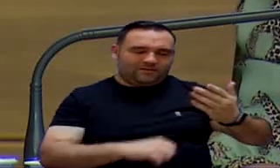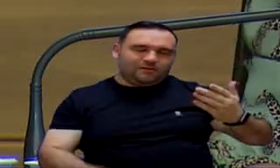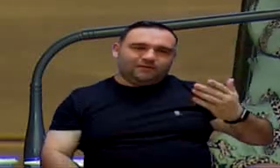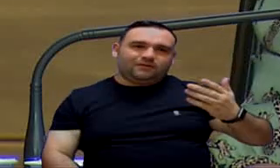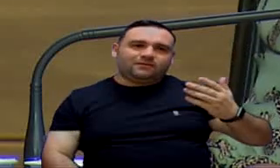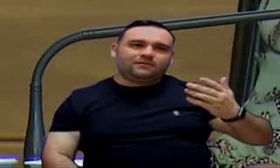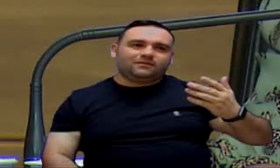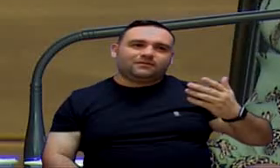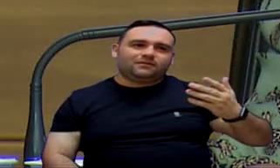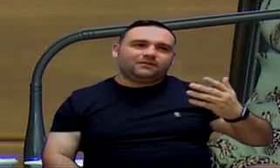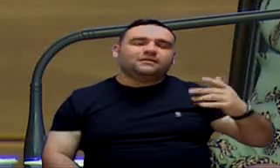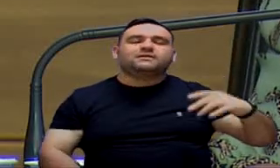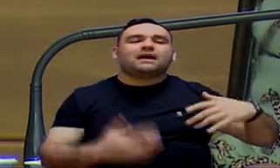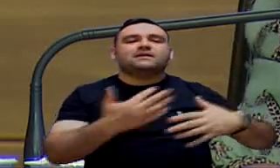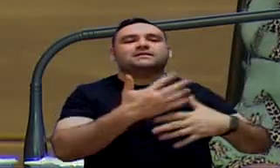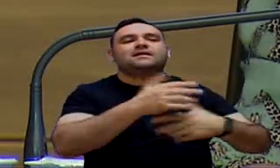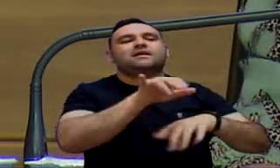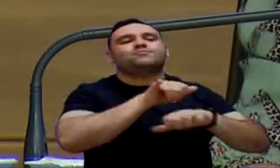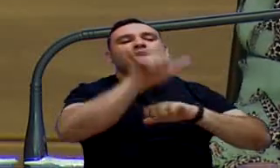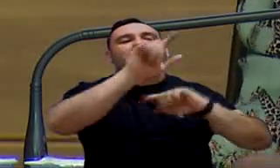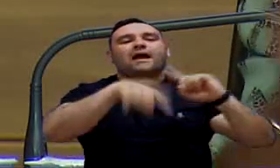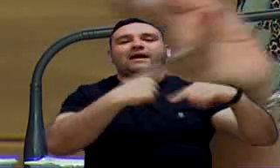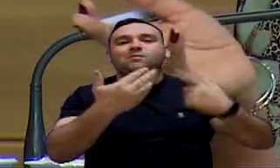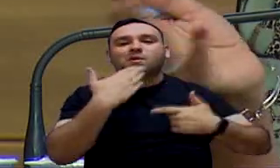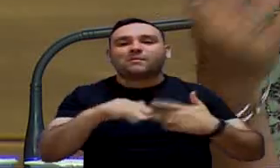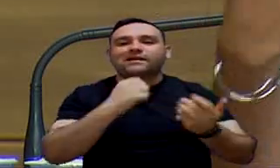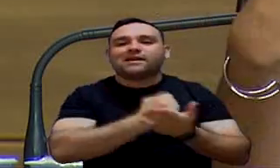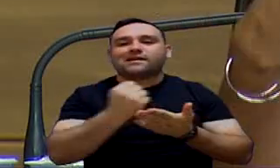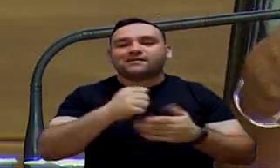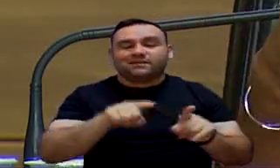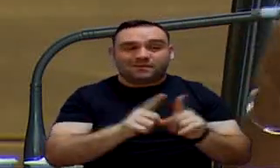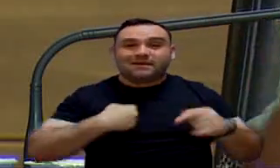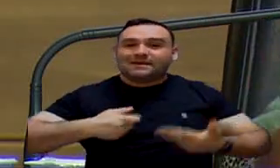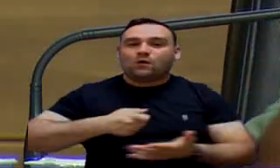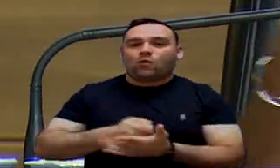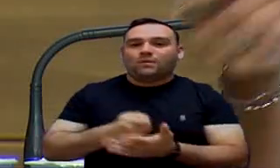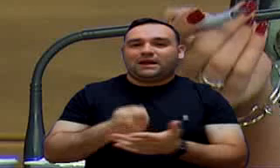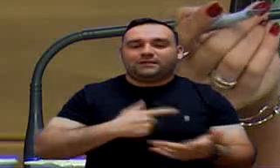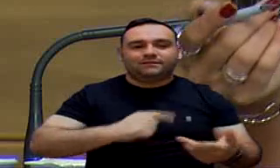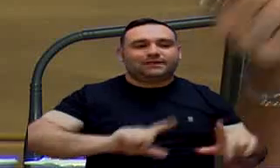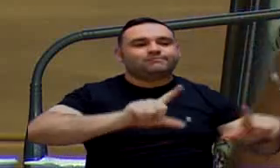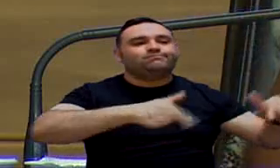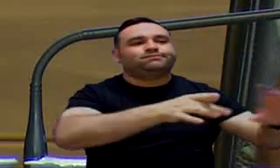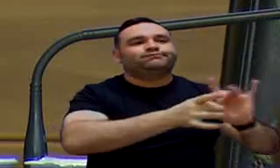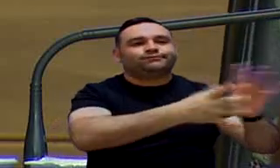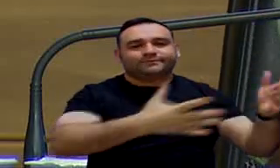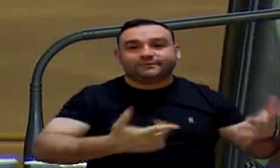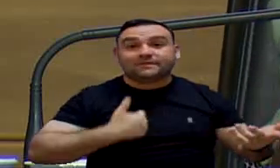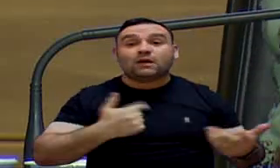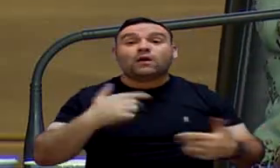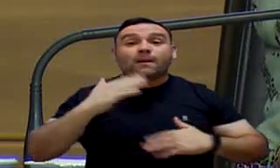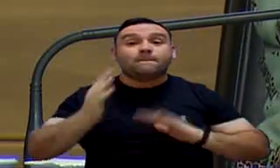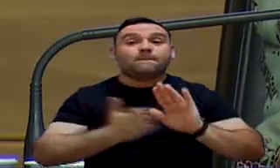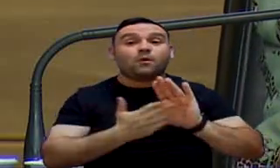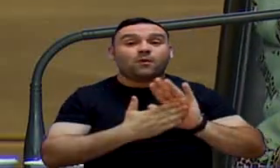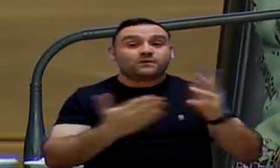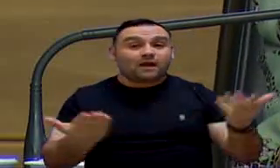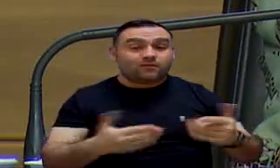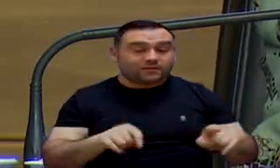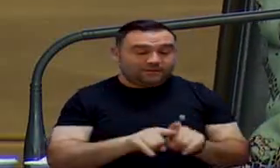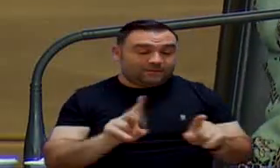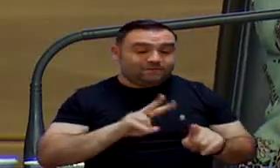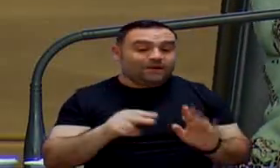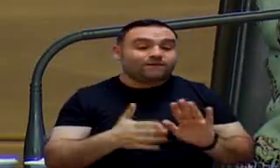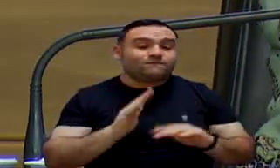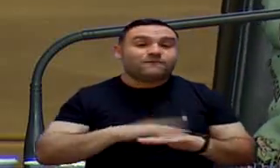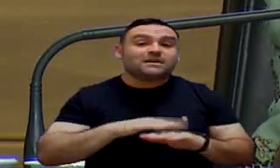burro aos índices urbaníticos e depois a gente vem e pede a legalização e eu sou obrigada a dar o aval então o que que a gente tá propondo agora que vai